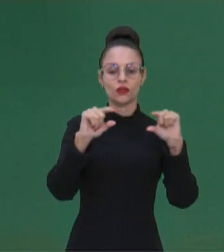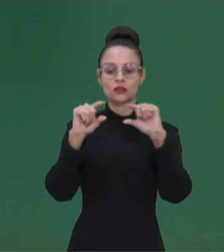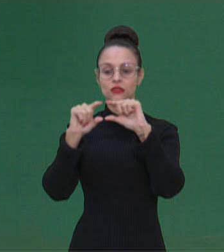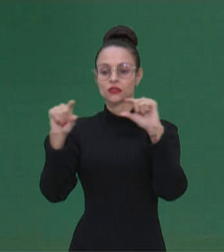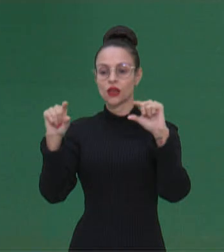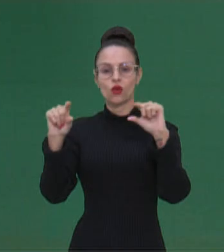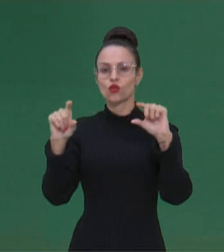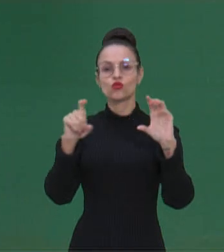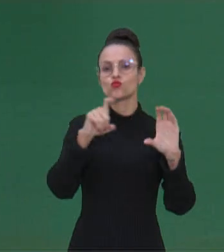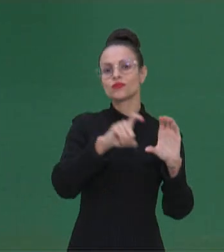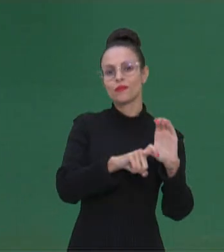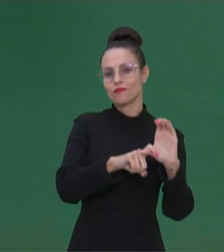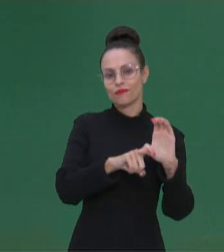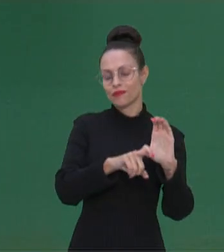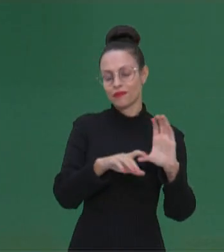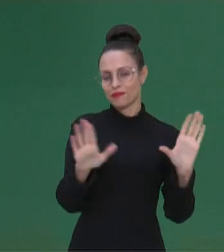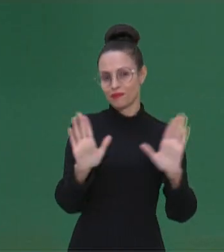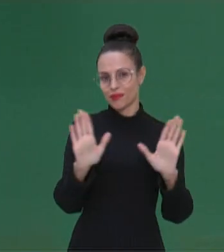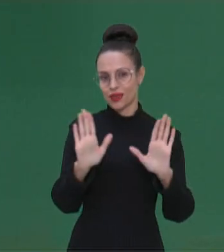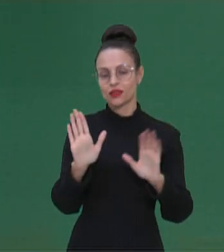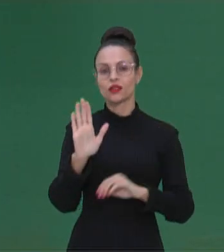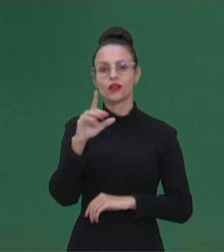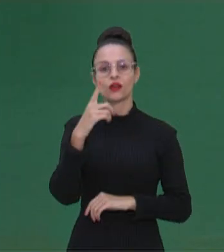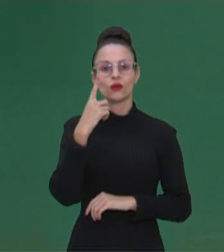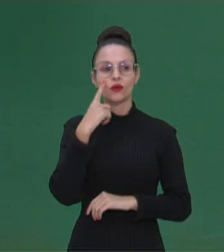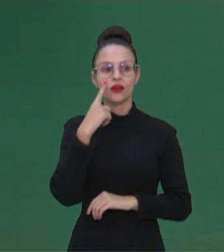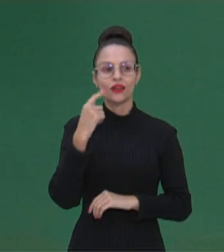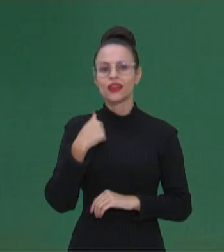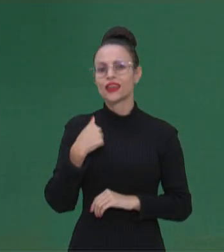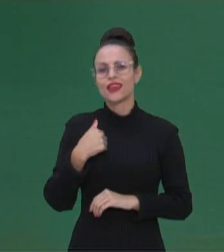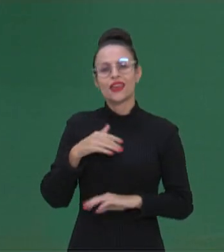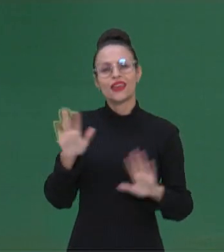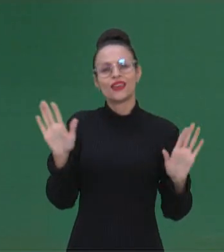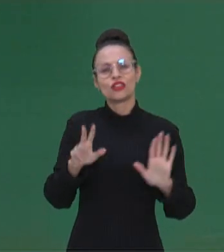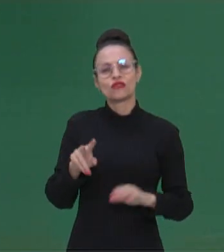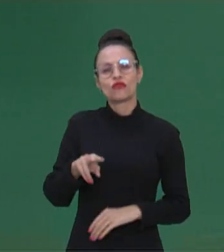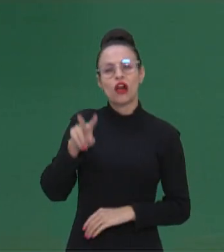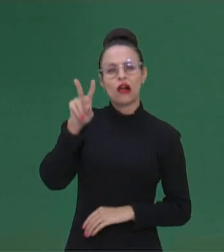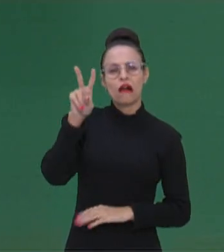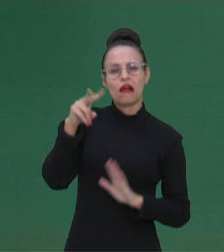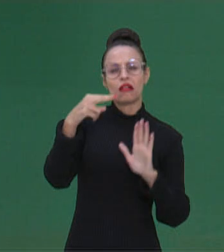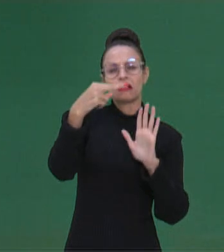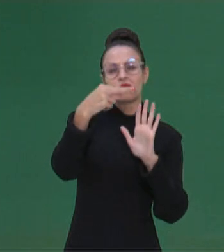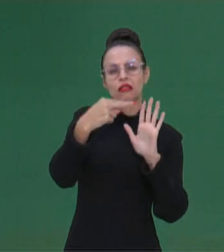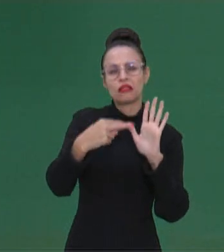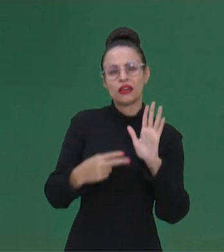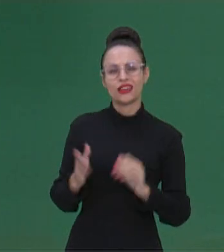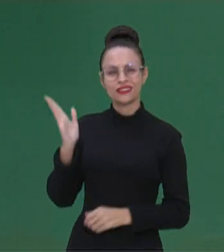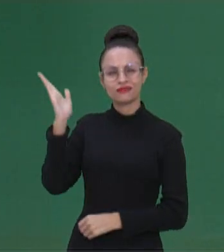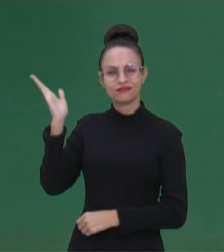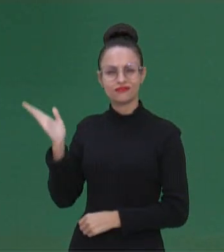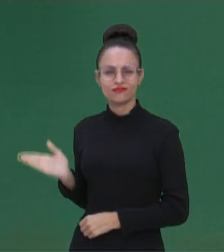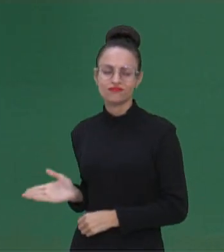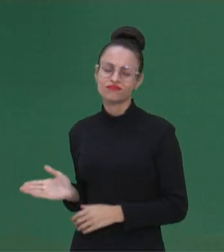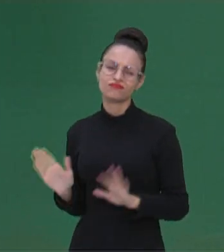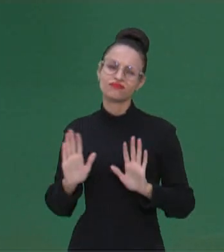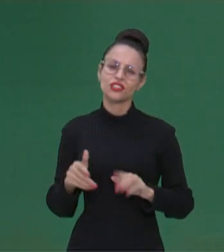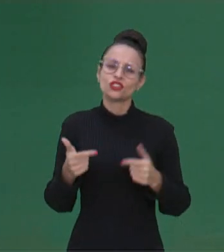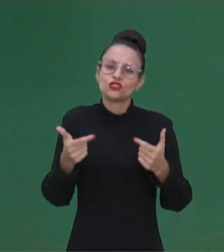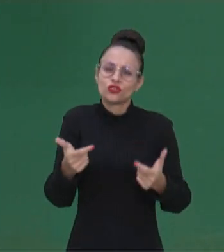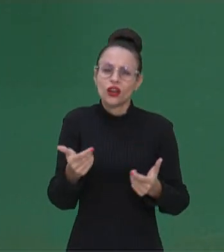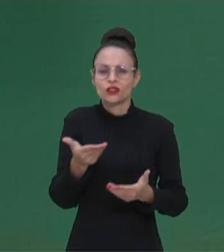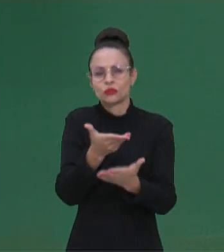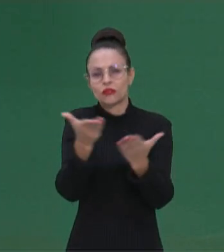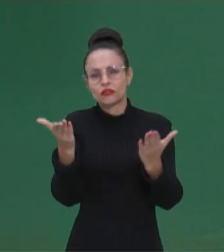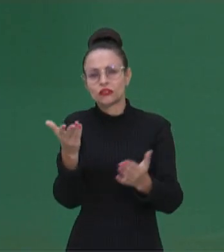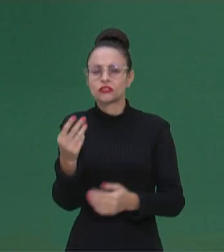dependem uma da outra, certo? Gente, eu não vou ler todas elas, até para não ficar chato para